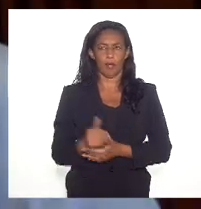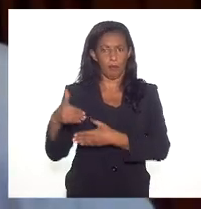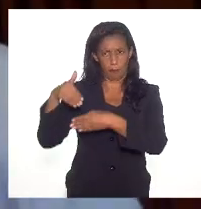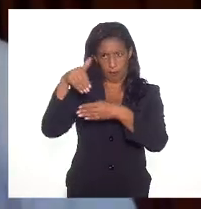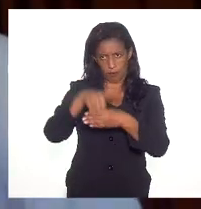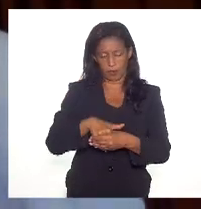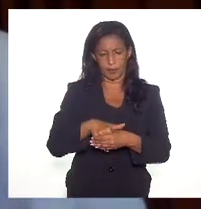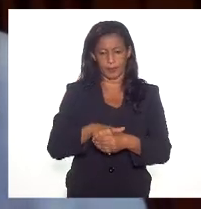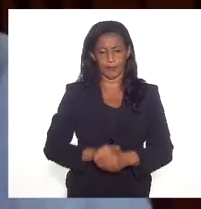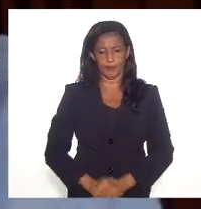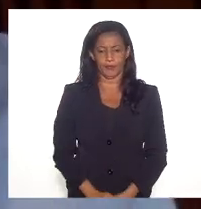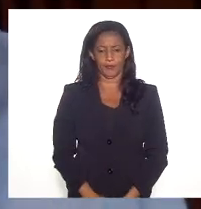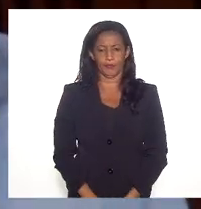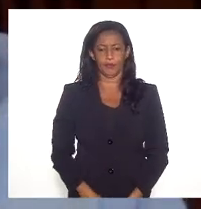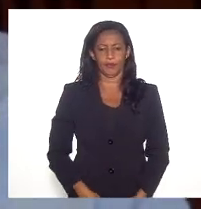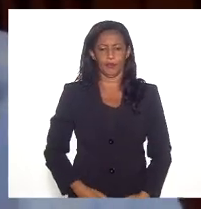votação.